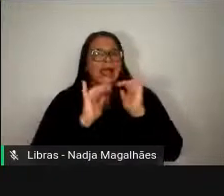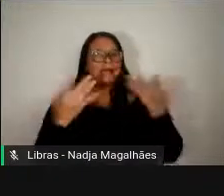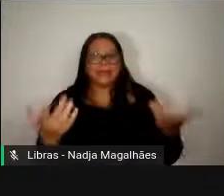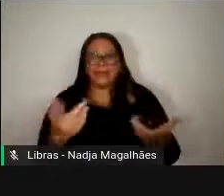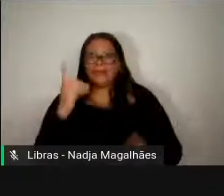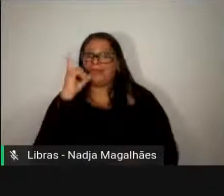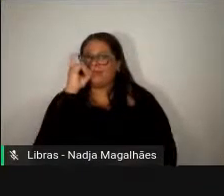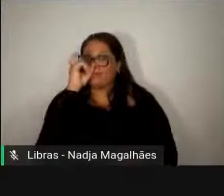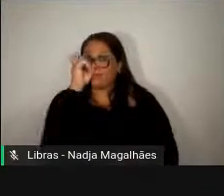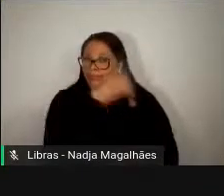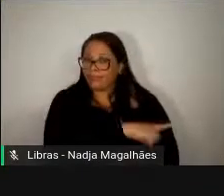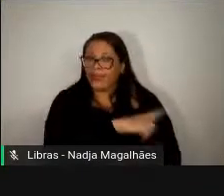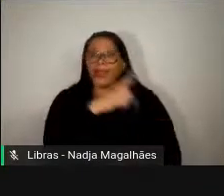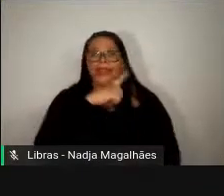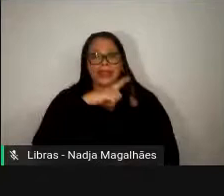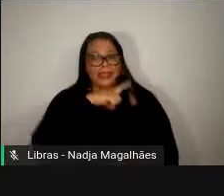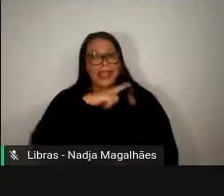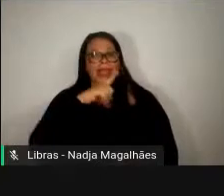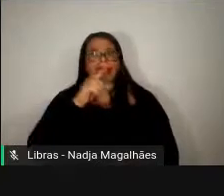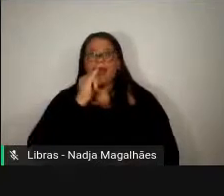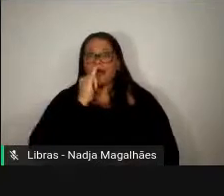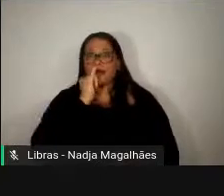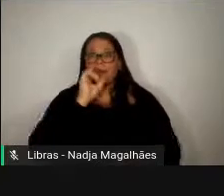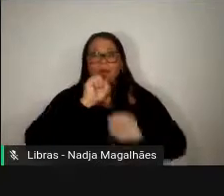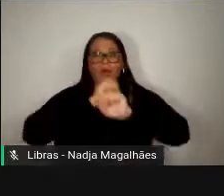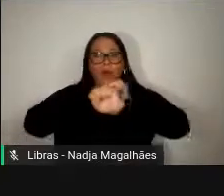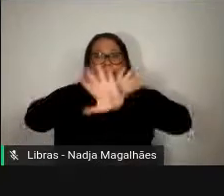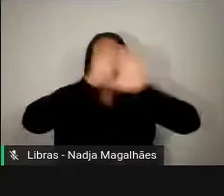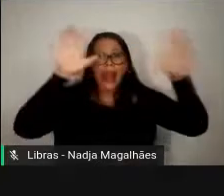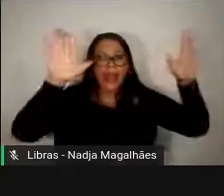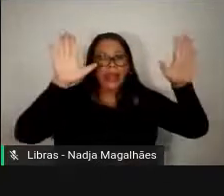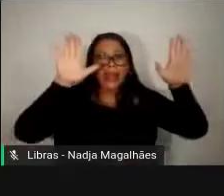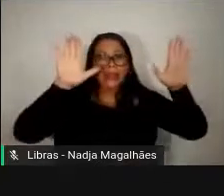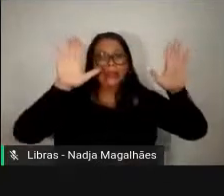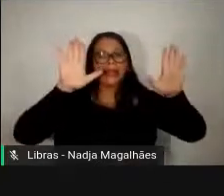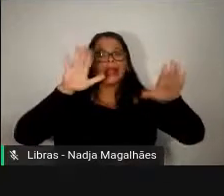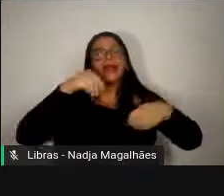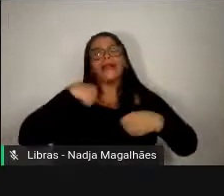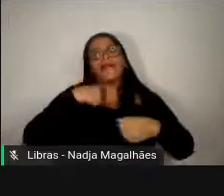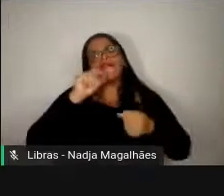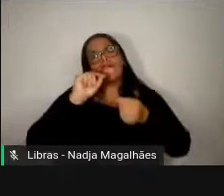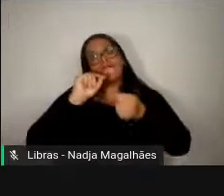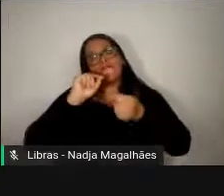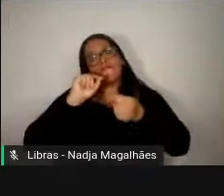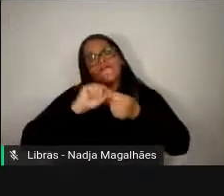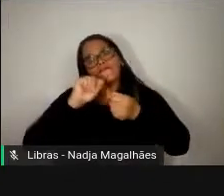existem diferentes graus de transparência sendo feitas